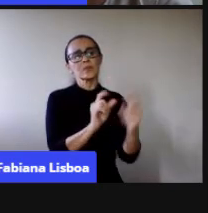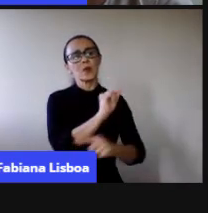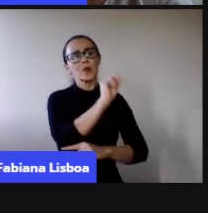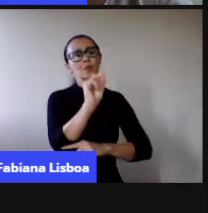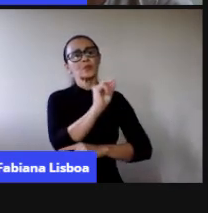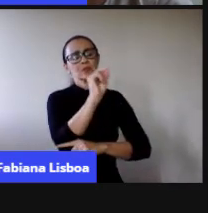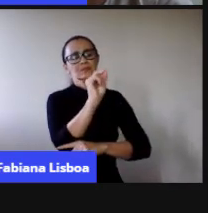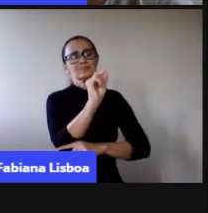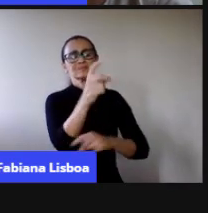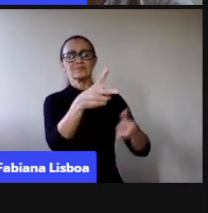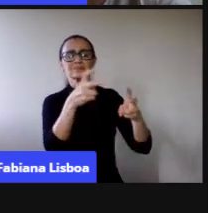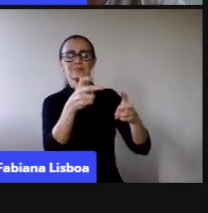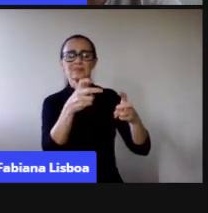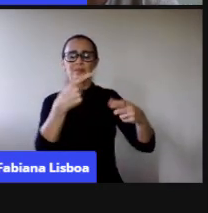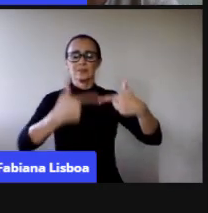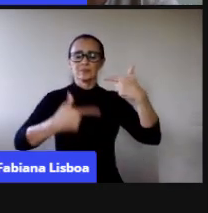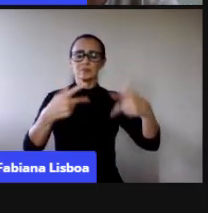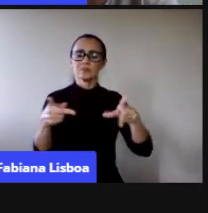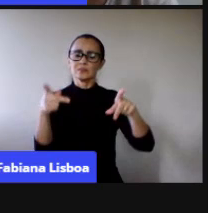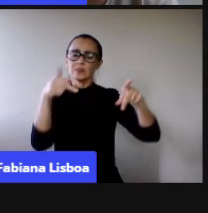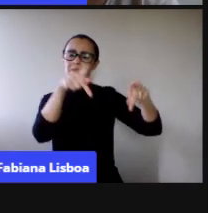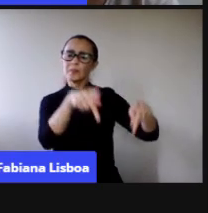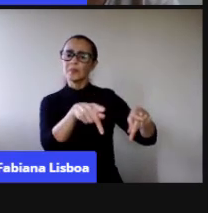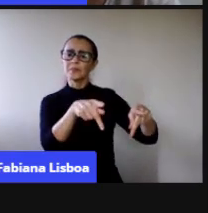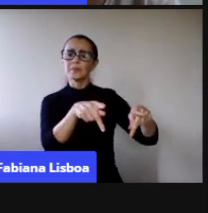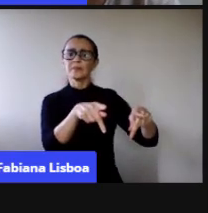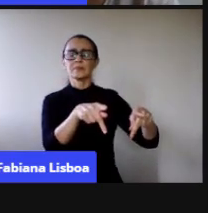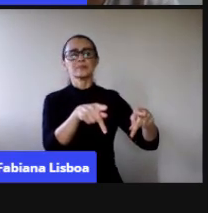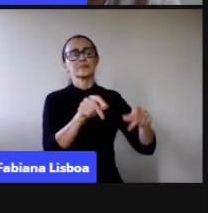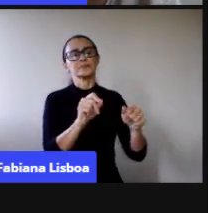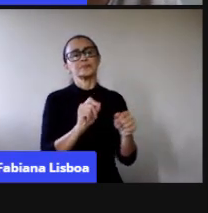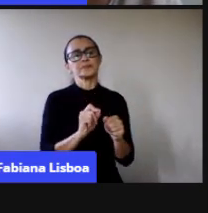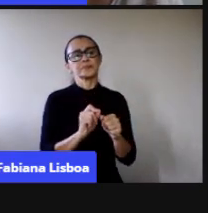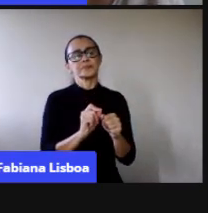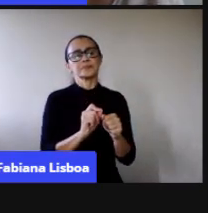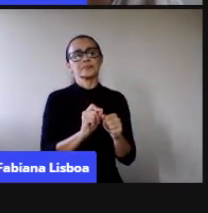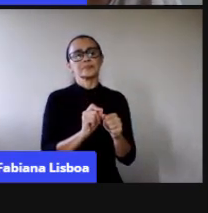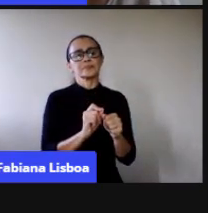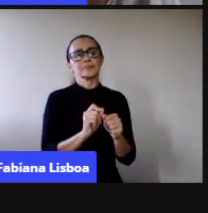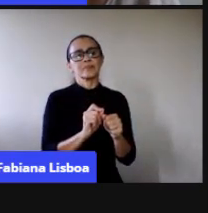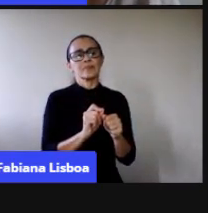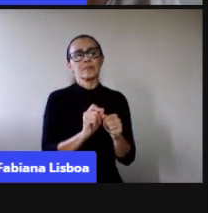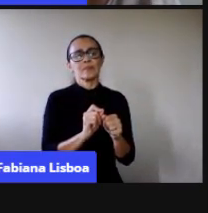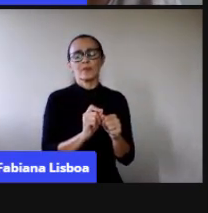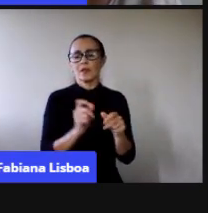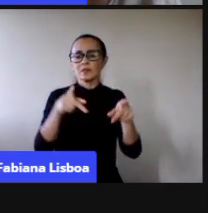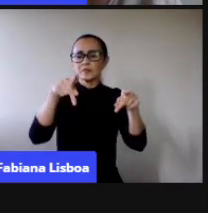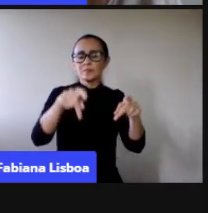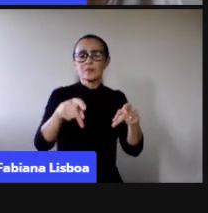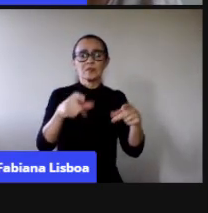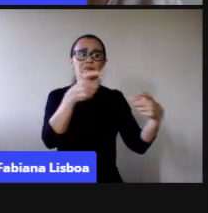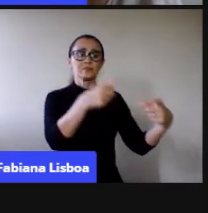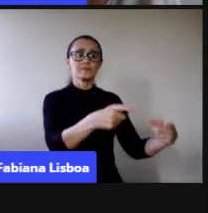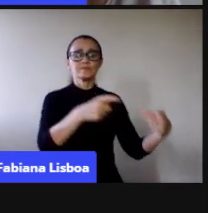verifica-se que as políticas públicas, elas posicionam, né, esses povos em determinados lugares. Então, ou